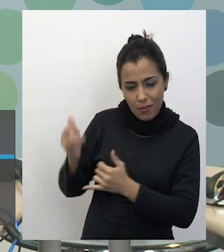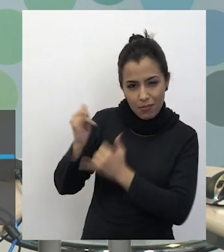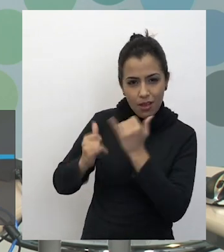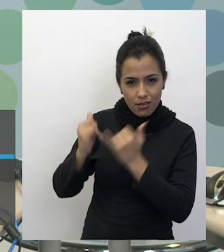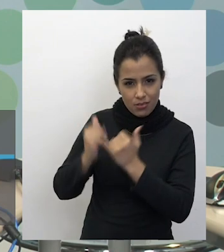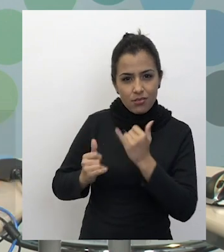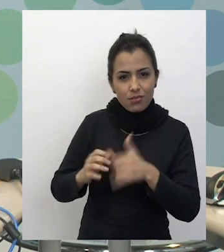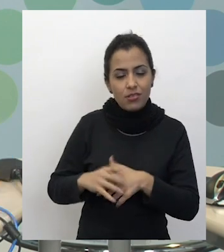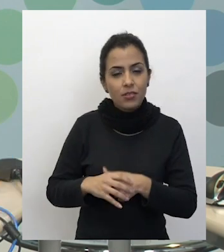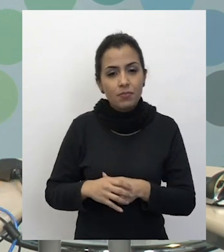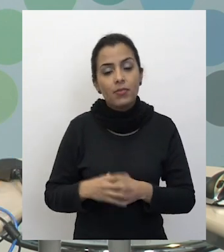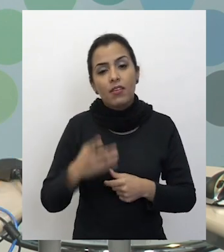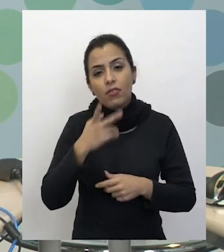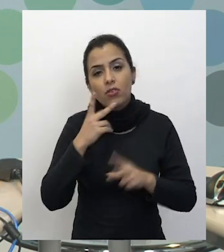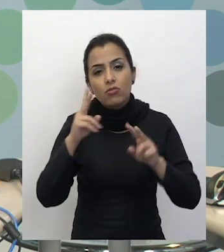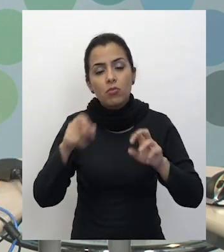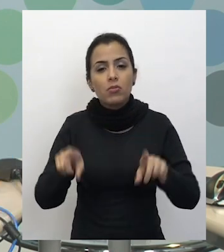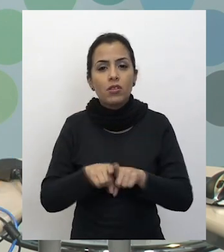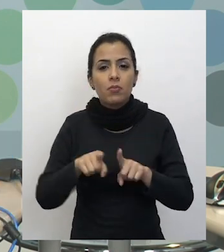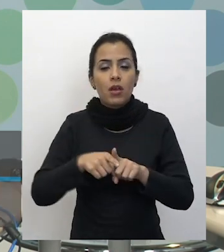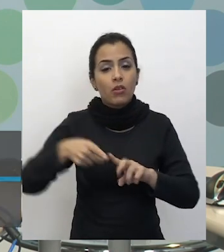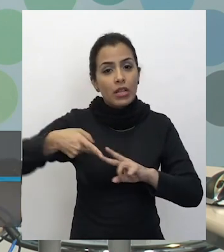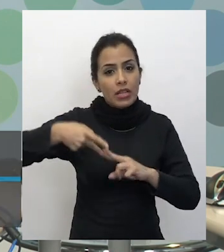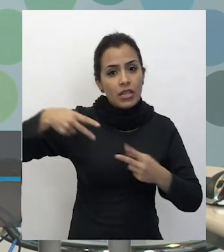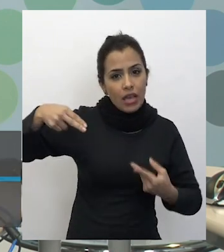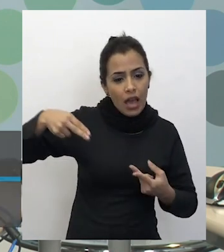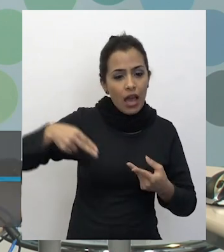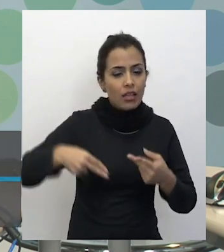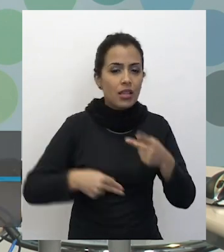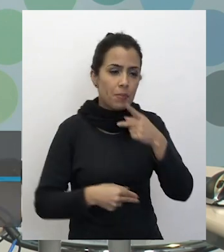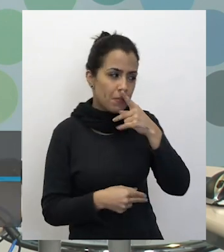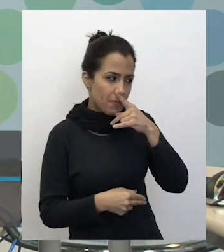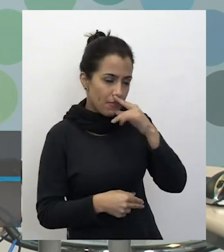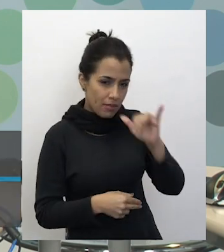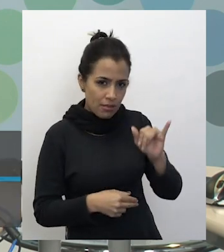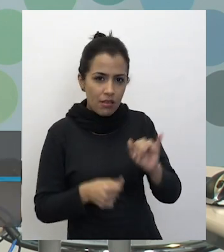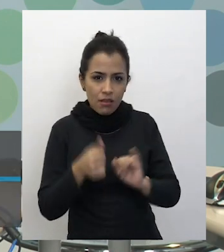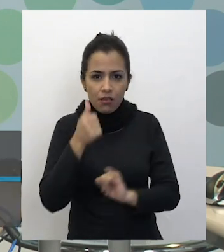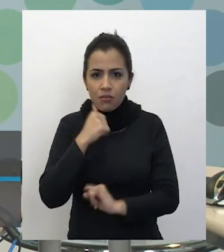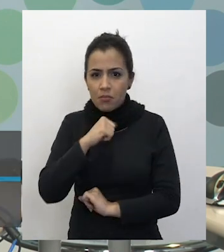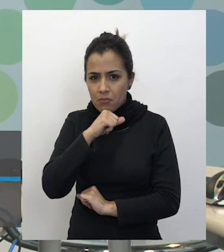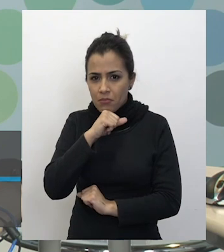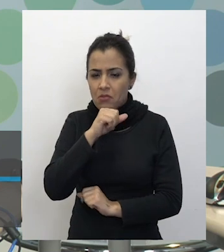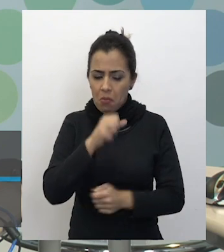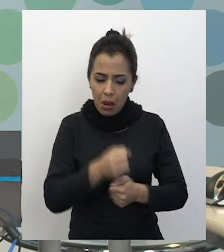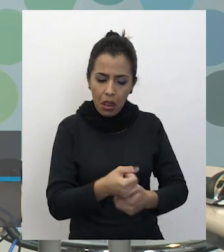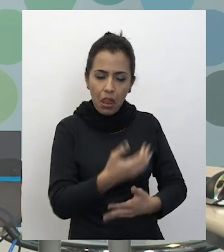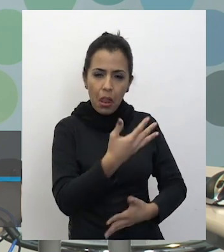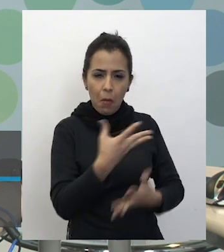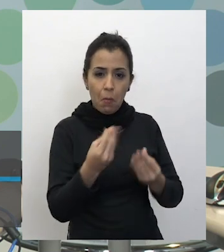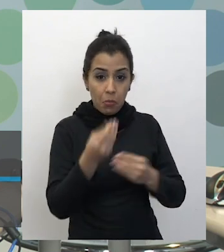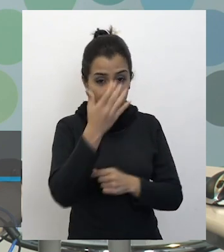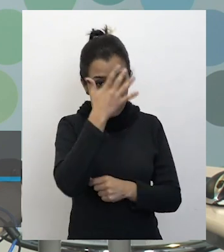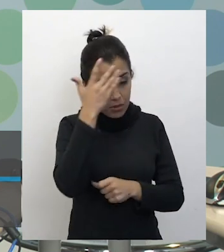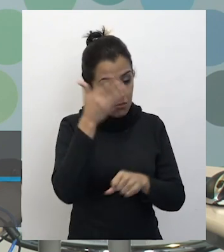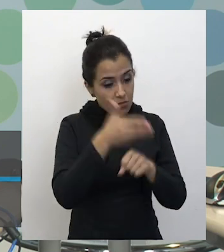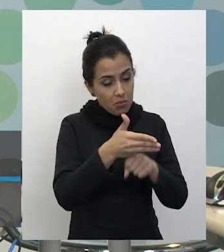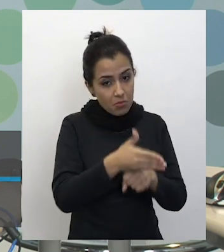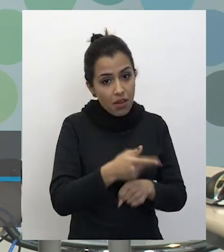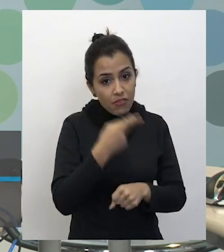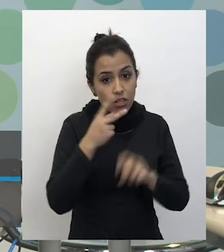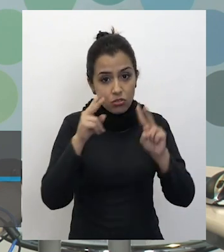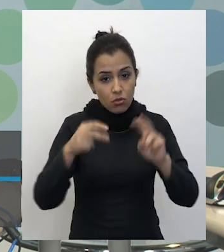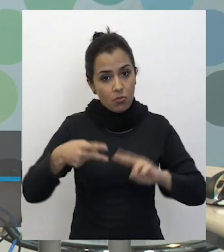DNA, para saber questões da paternidade. Perfeito. Muitos, assim, interagiram com essa questão do